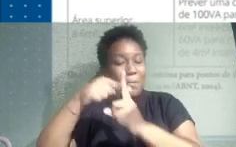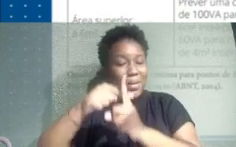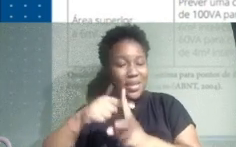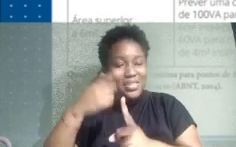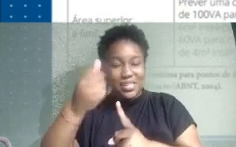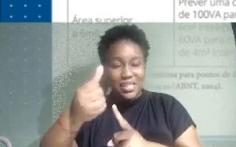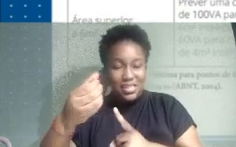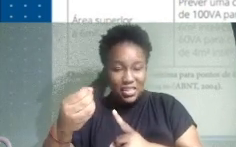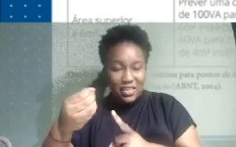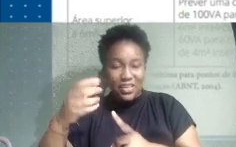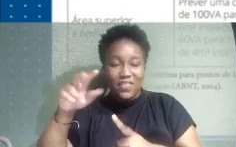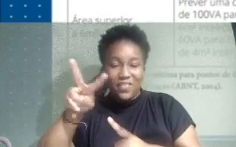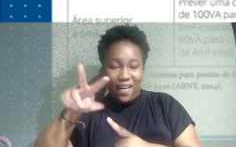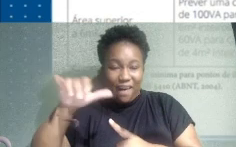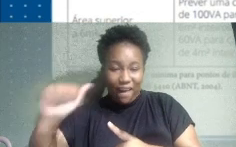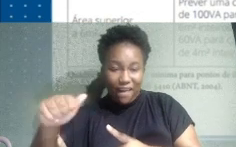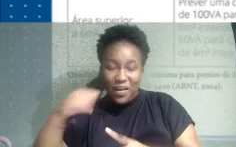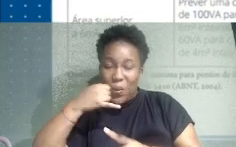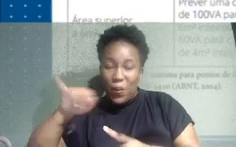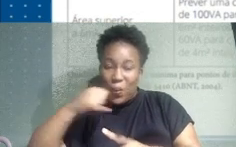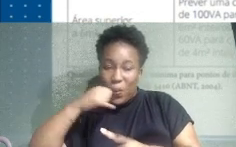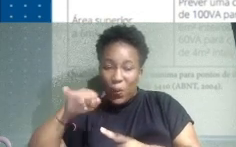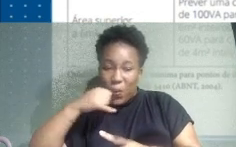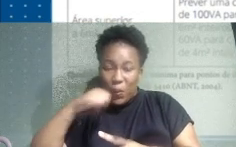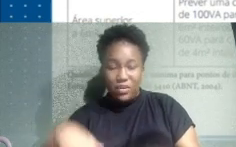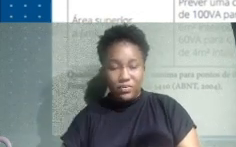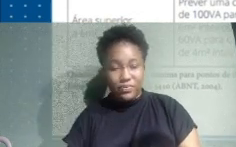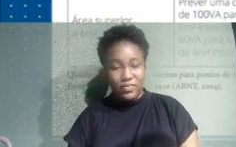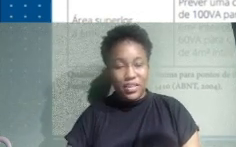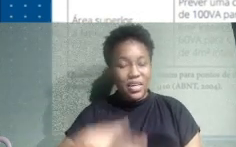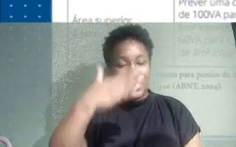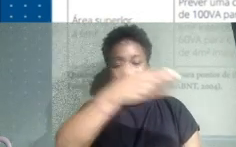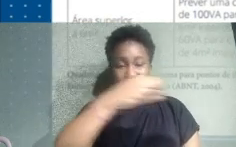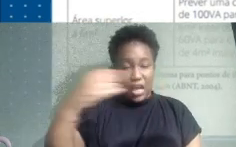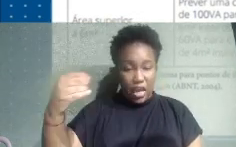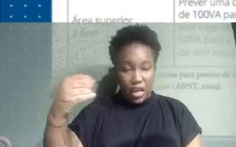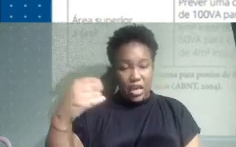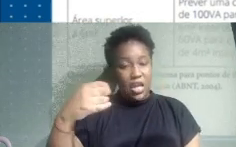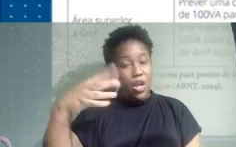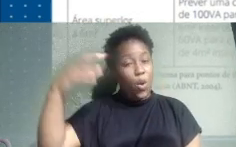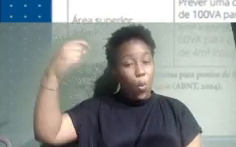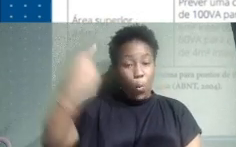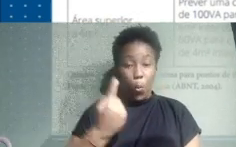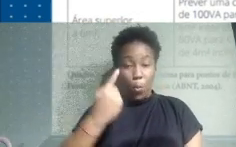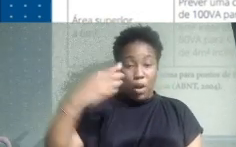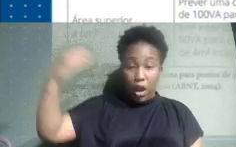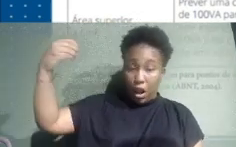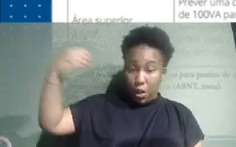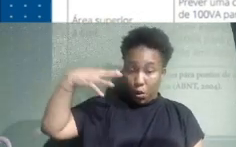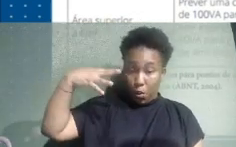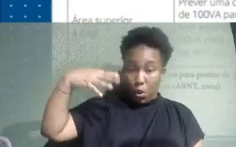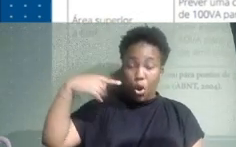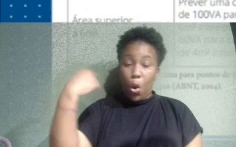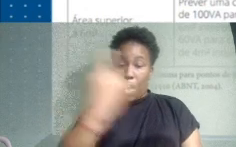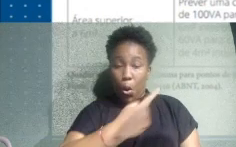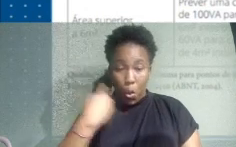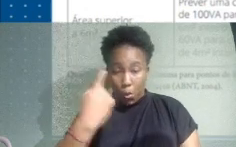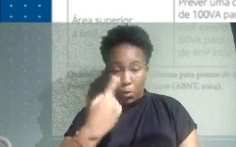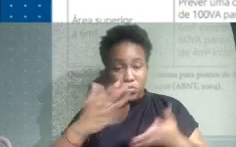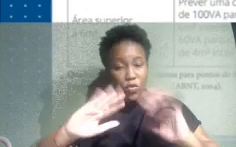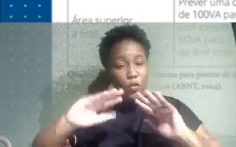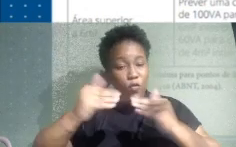vai acrescendo. Ah, 100 VA seria uma lâmpada? Depende da lâmpada, lembrando que a gente está trabalhando com potência, ok?